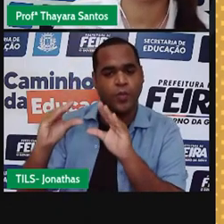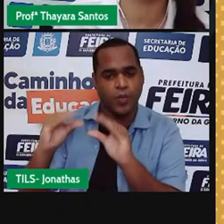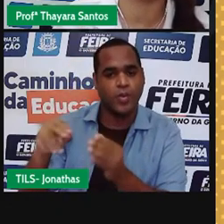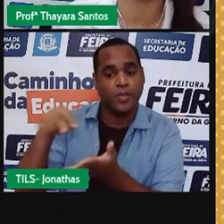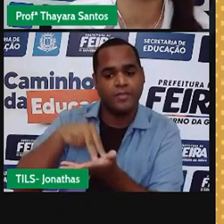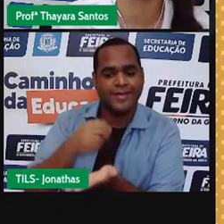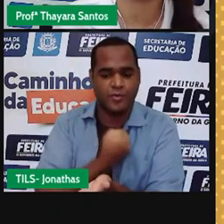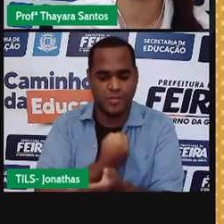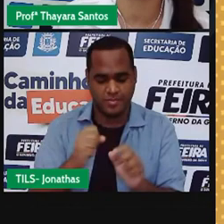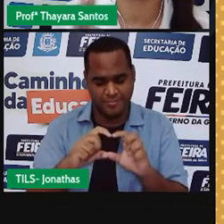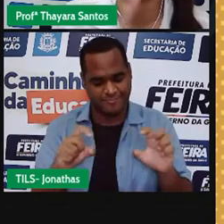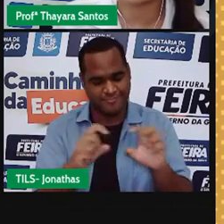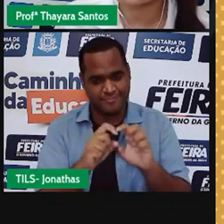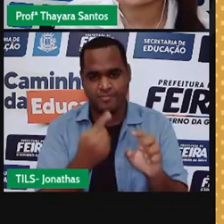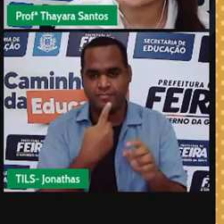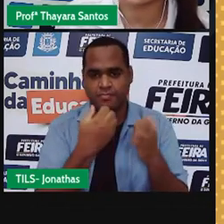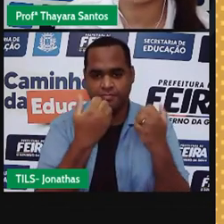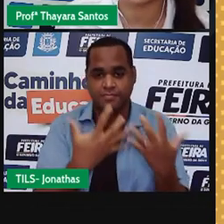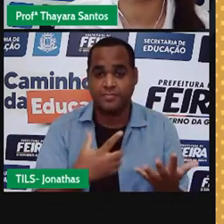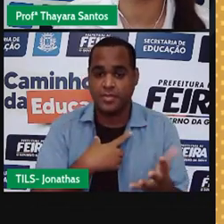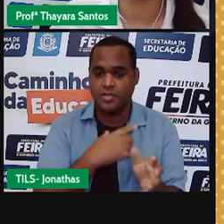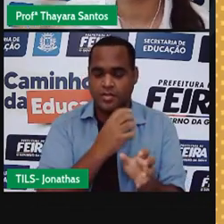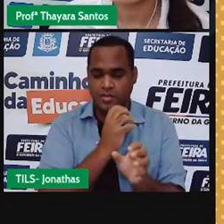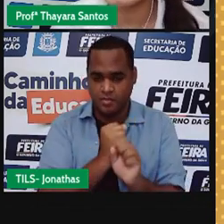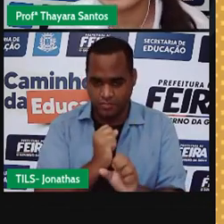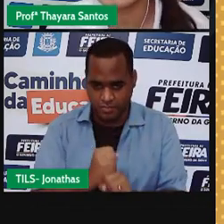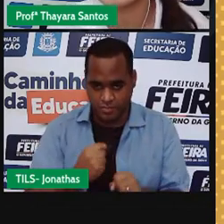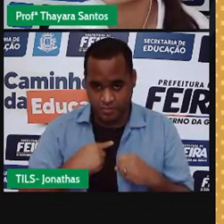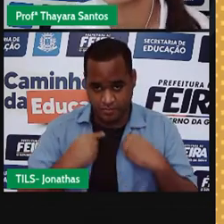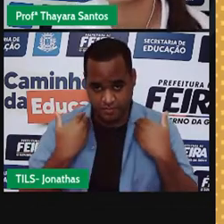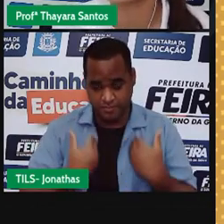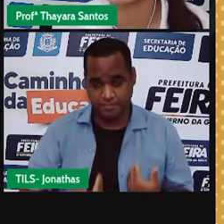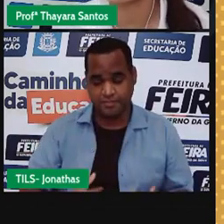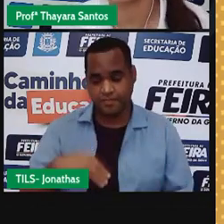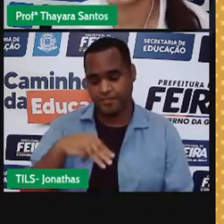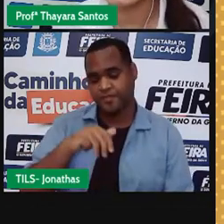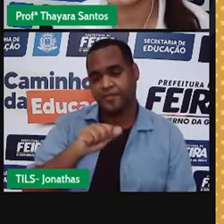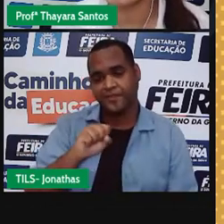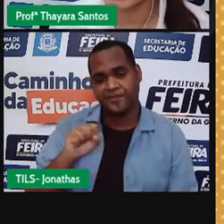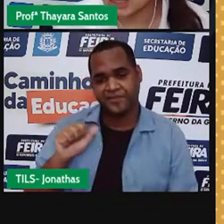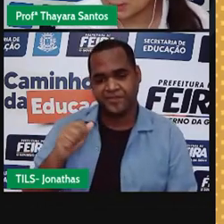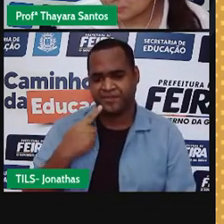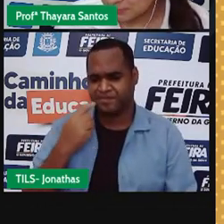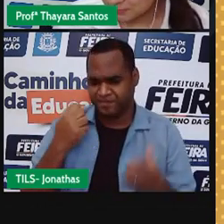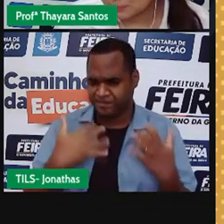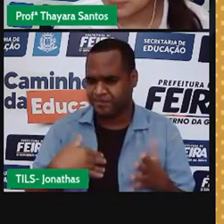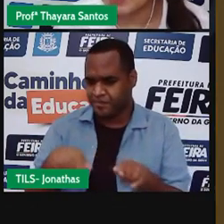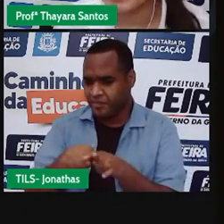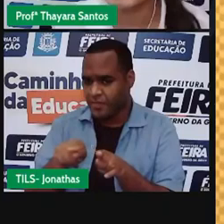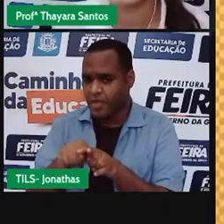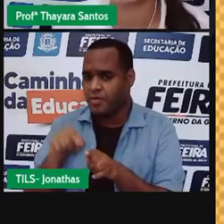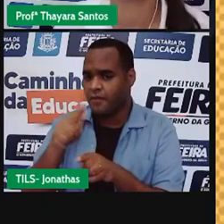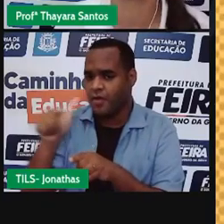lá na balança é resultado da nossa quantidade de massa mais a influência da força da gravidade sobre ele.